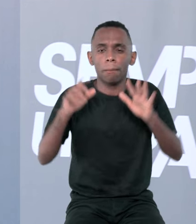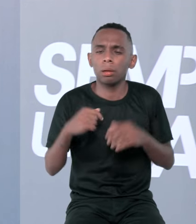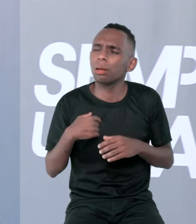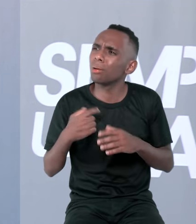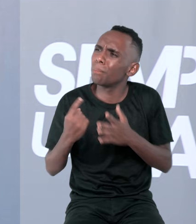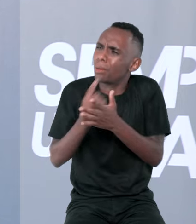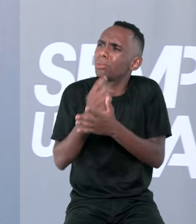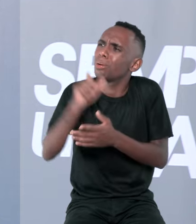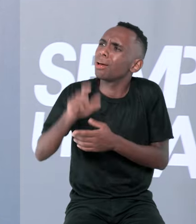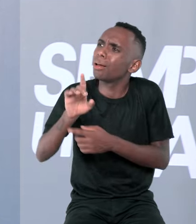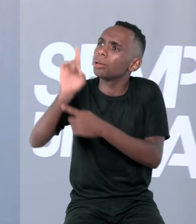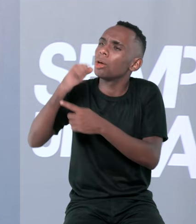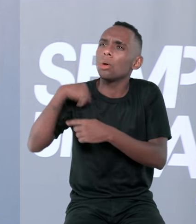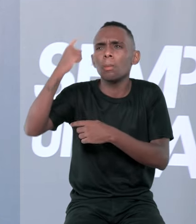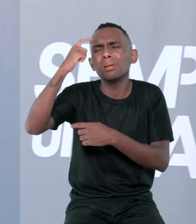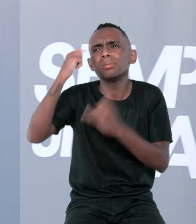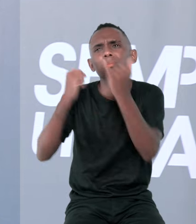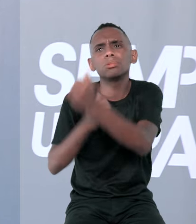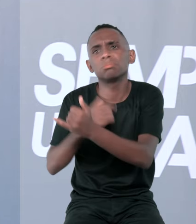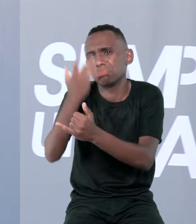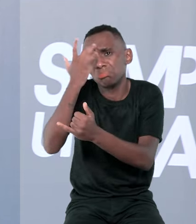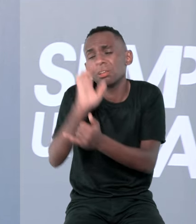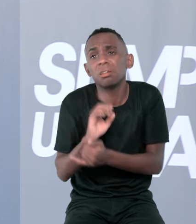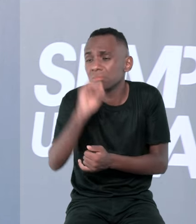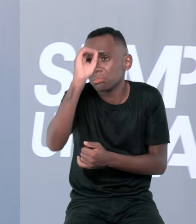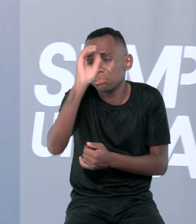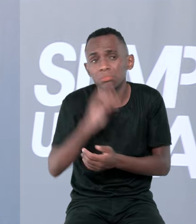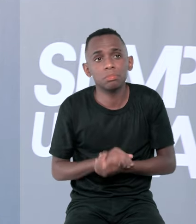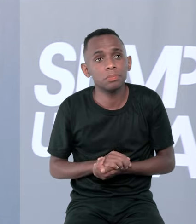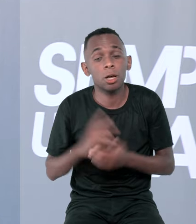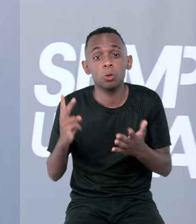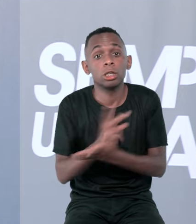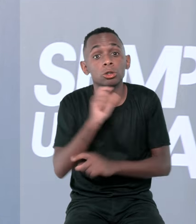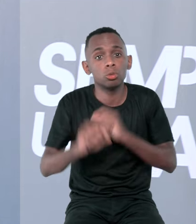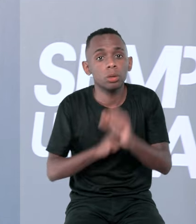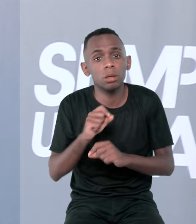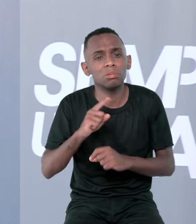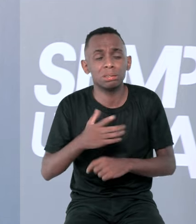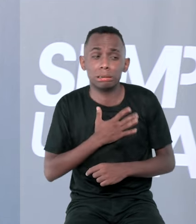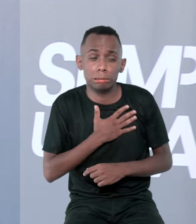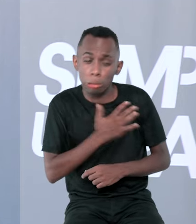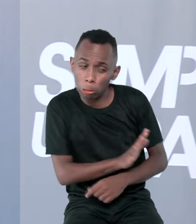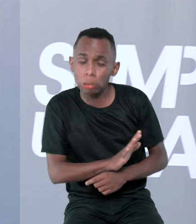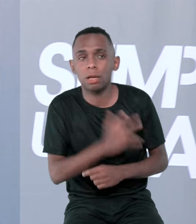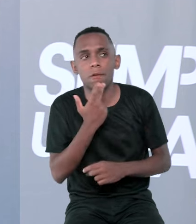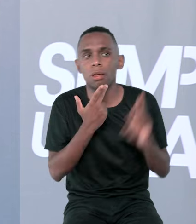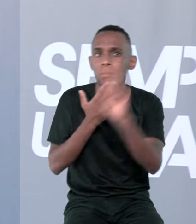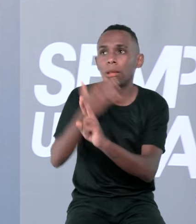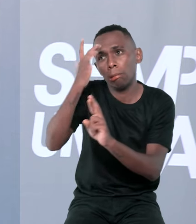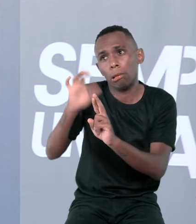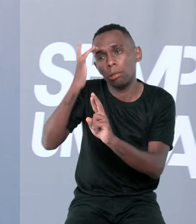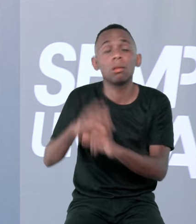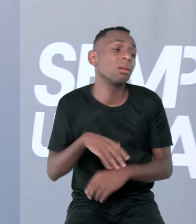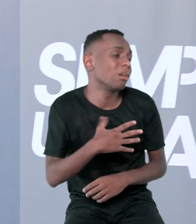me perguntou quem era Deus, pensei em dizer: não sei. Acontece que você detestava quando eu dissesse não sei. Você